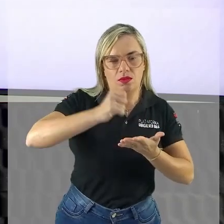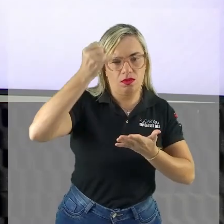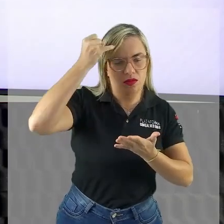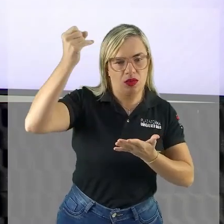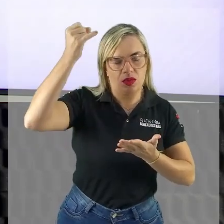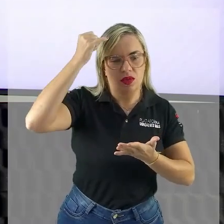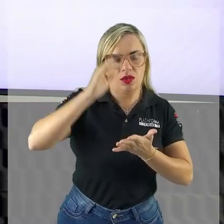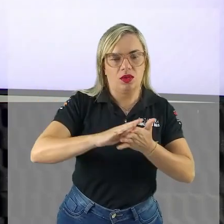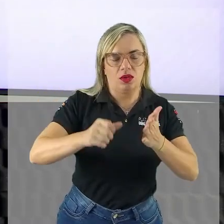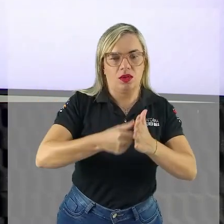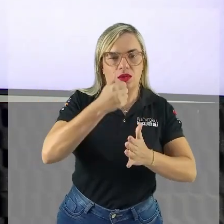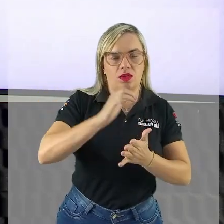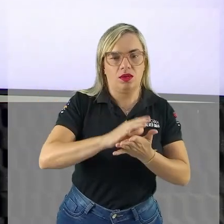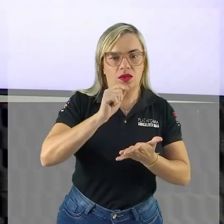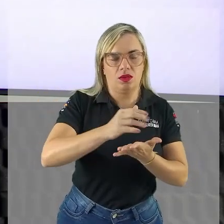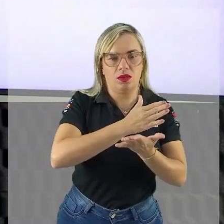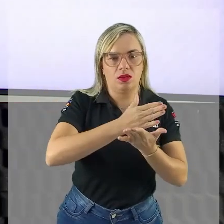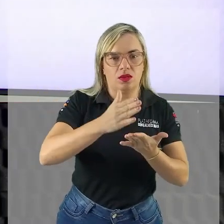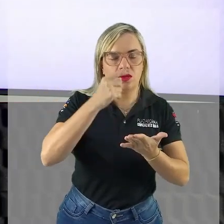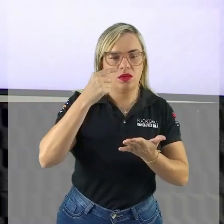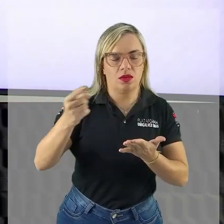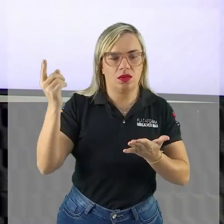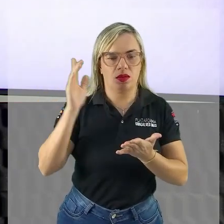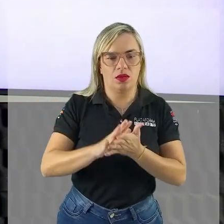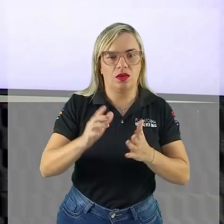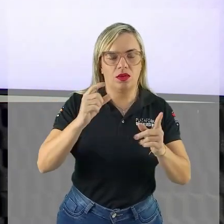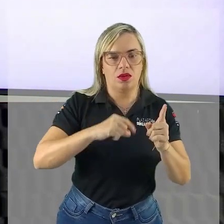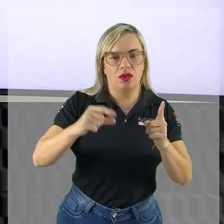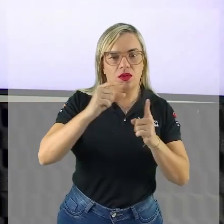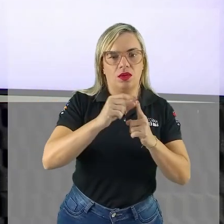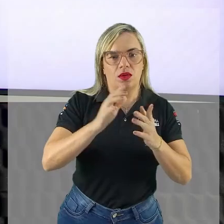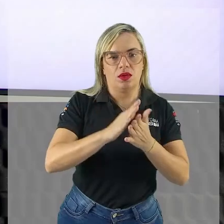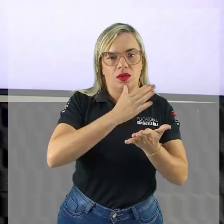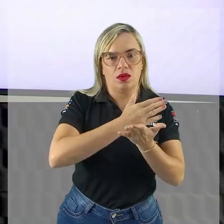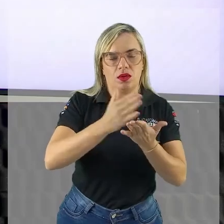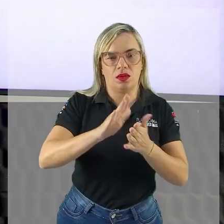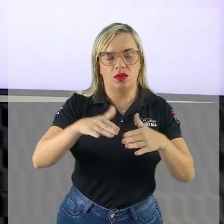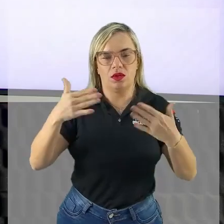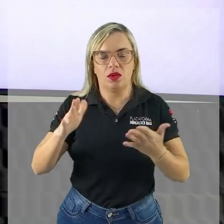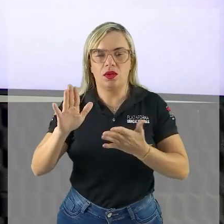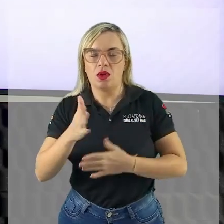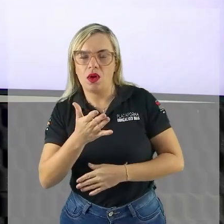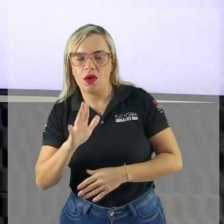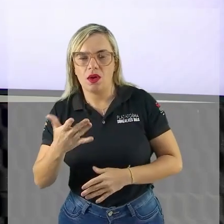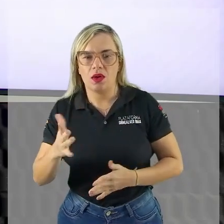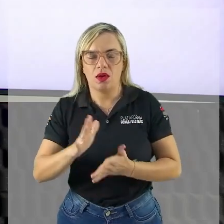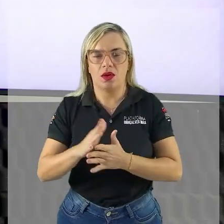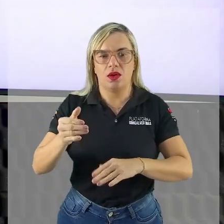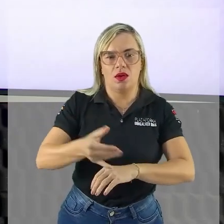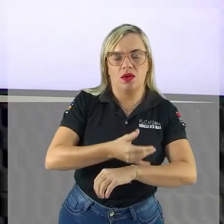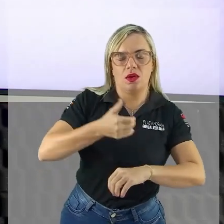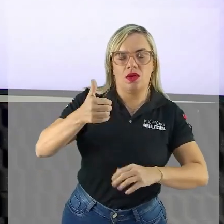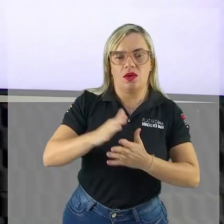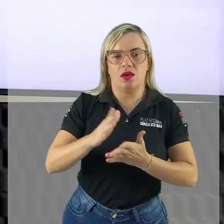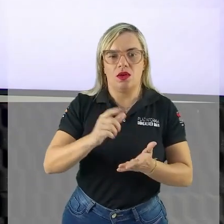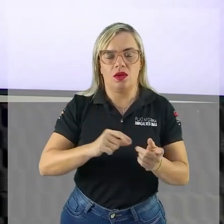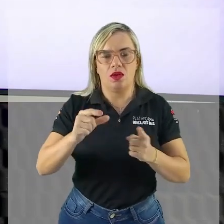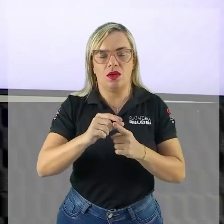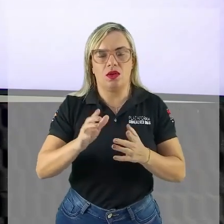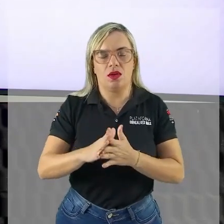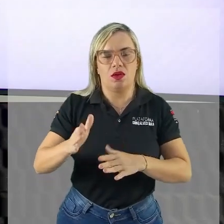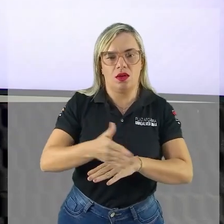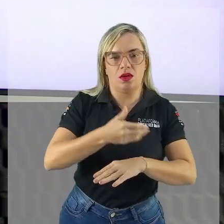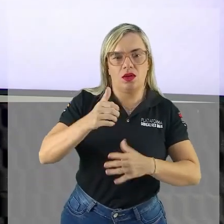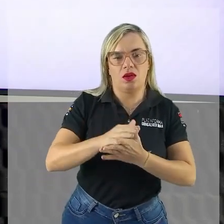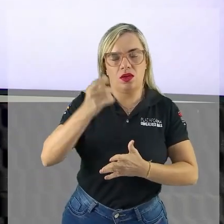ideias iniciais, o formato inicial, as palavras iniciais, que talvez não sejam as melhores palavras, as melhores ideias ou